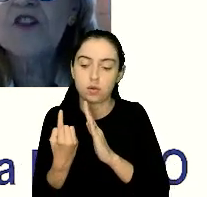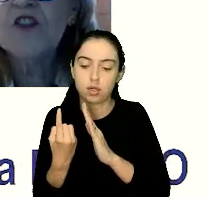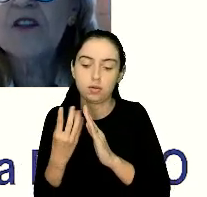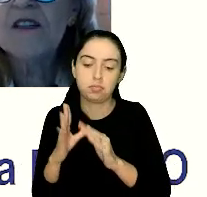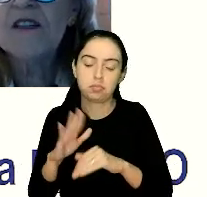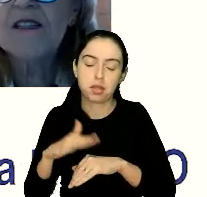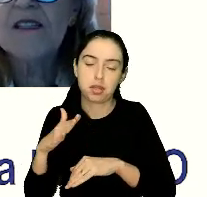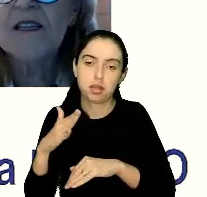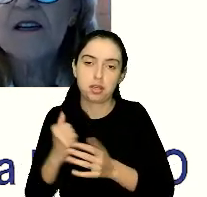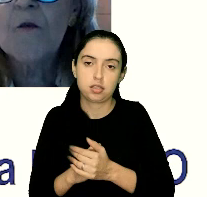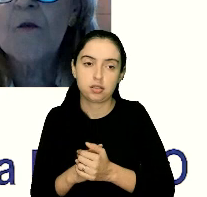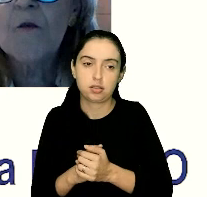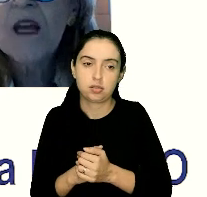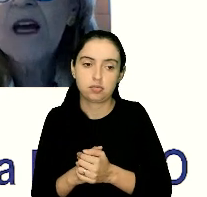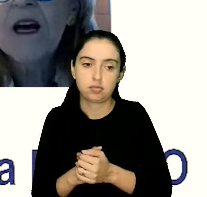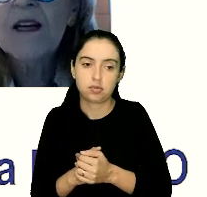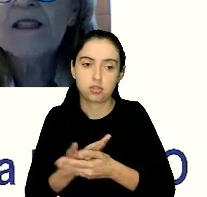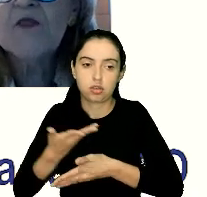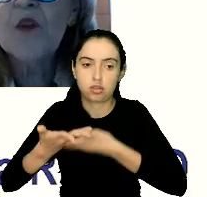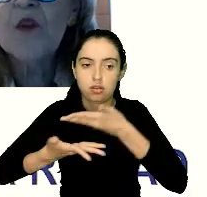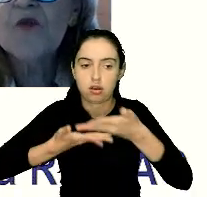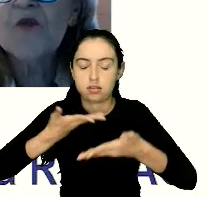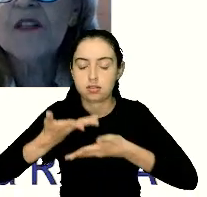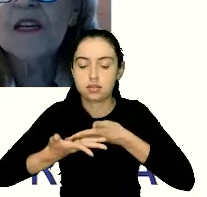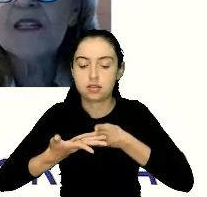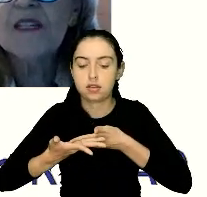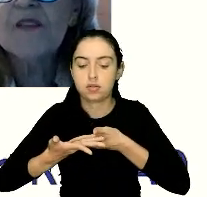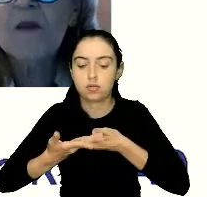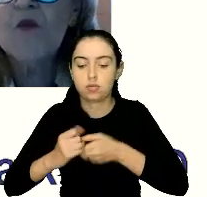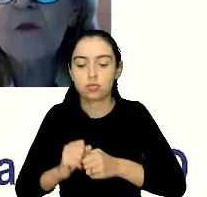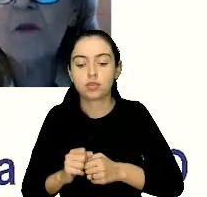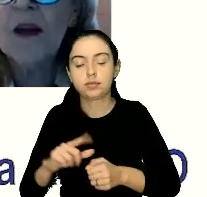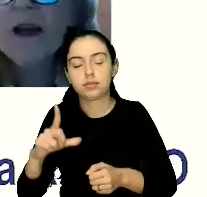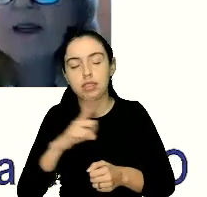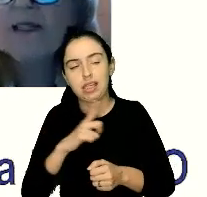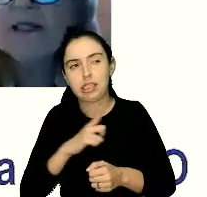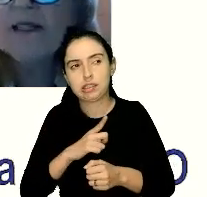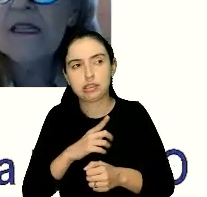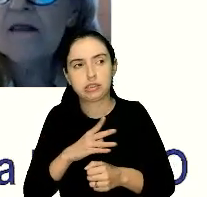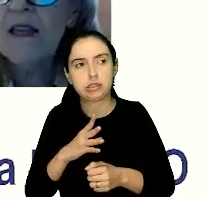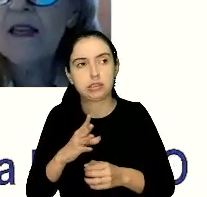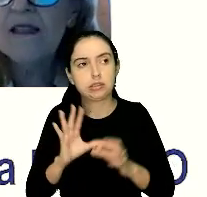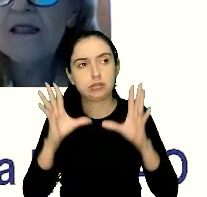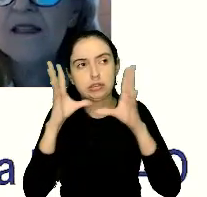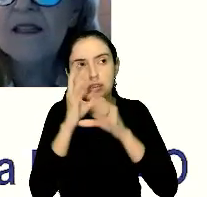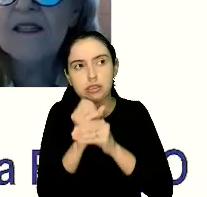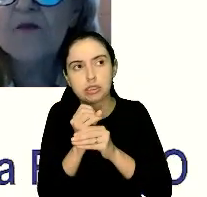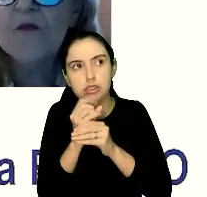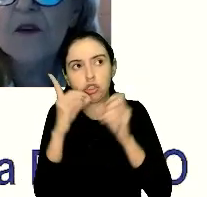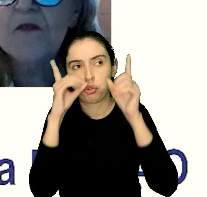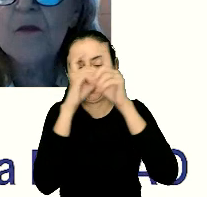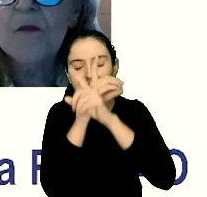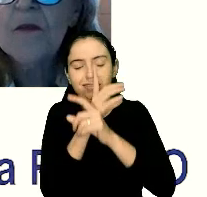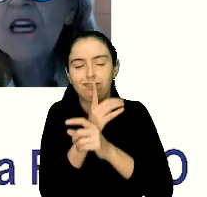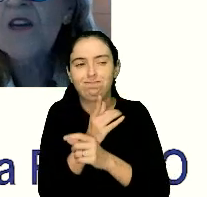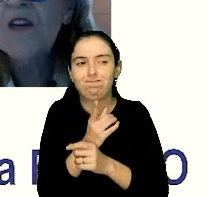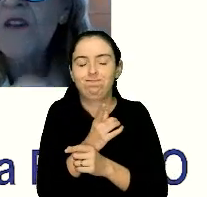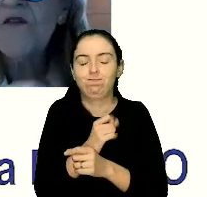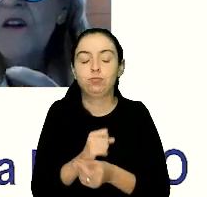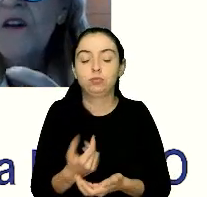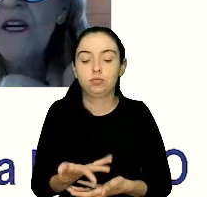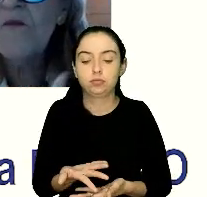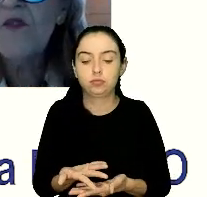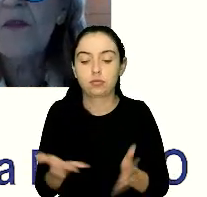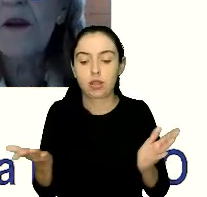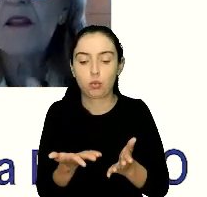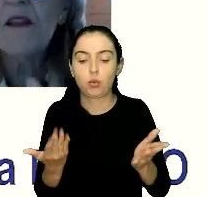estamos em fase de transição, as situações elas são mais complexas e intensas nesse momento. E